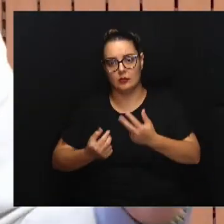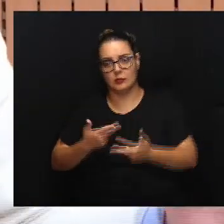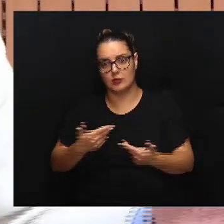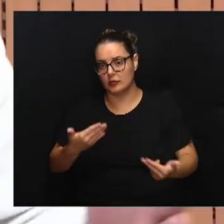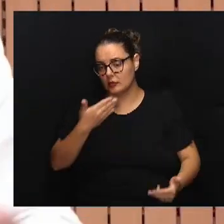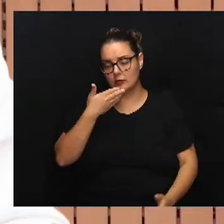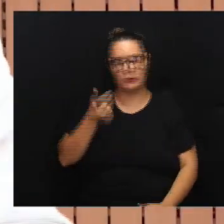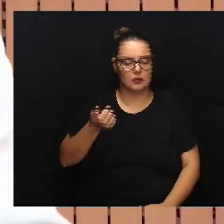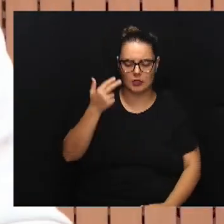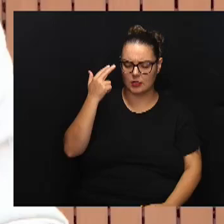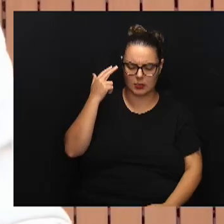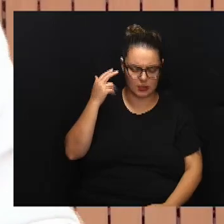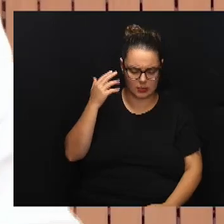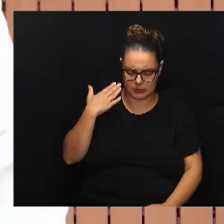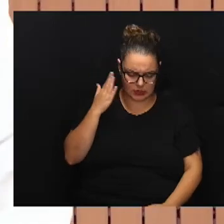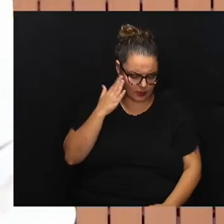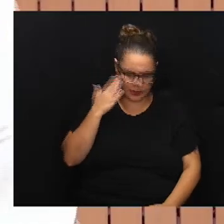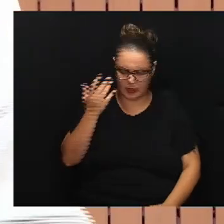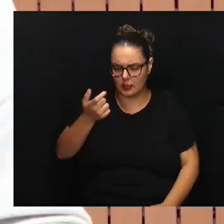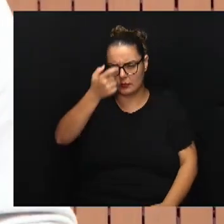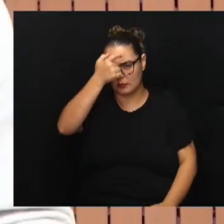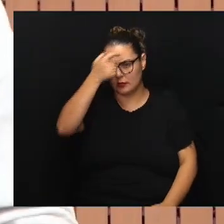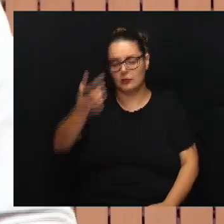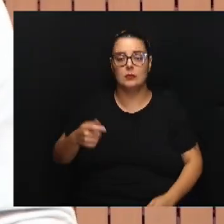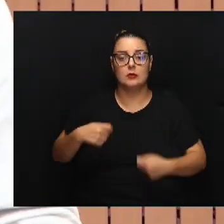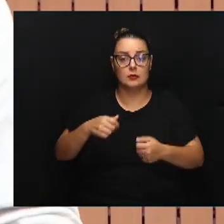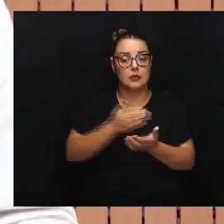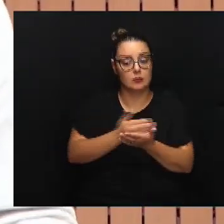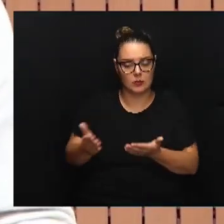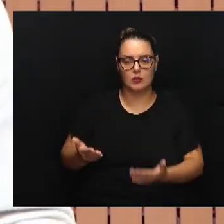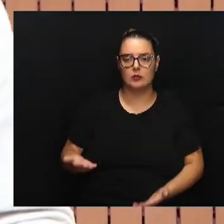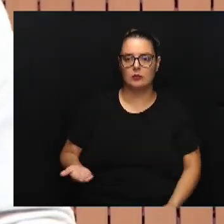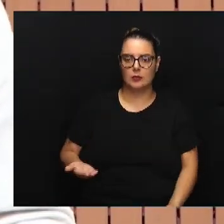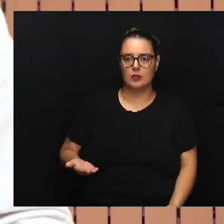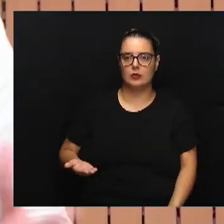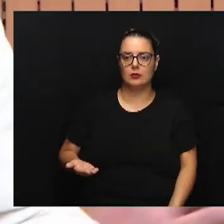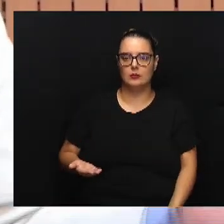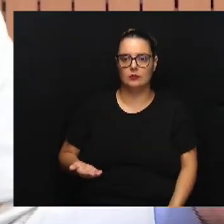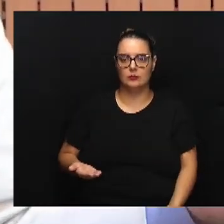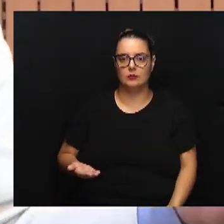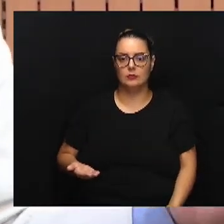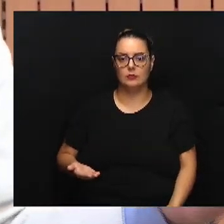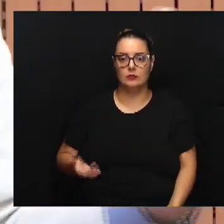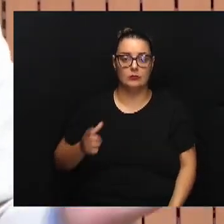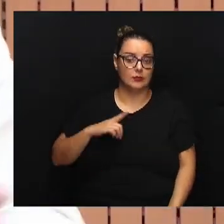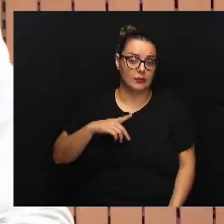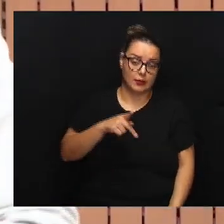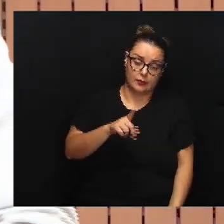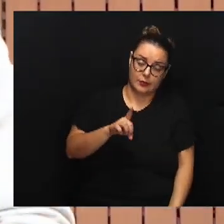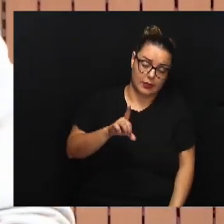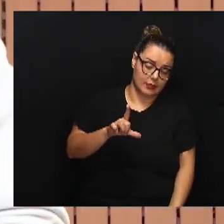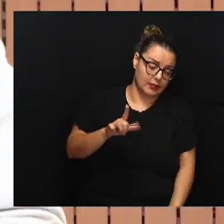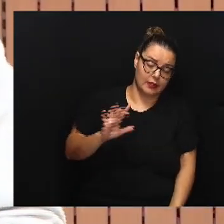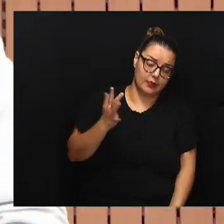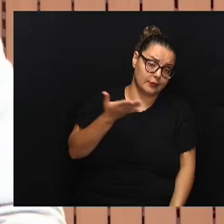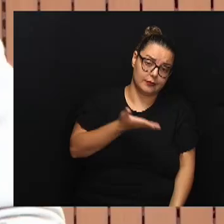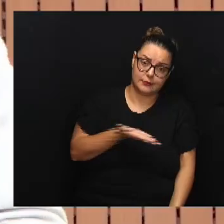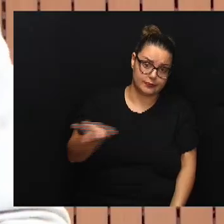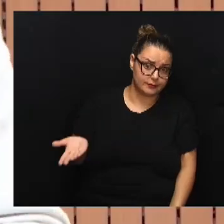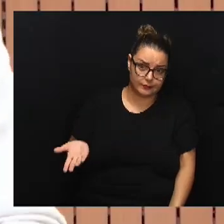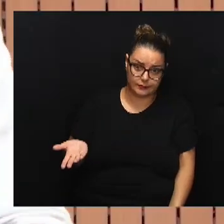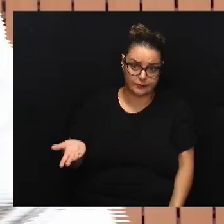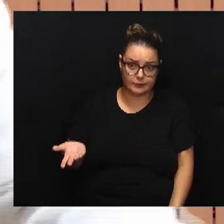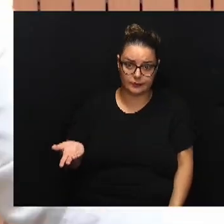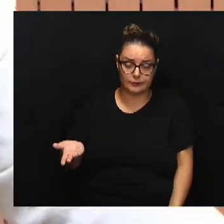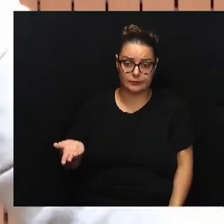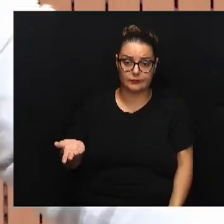temos consciência disso, mas precisávamos começar, né? Mas tem um PDL lá que nós